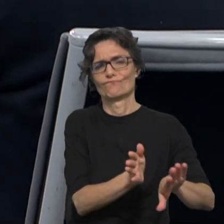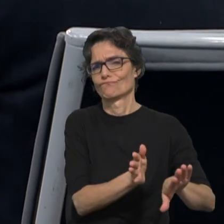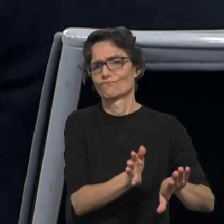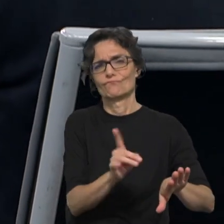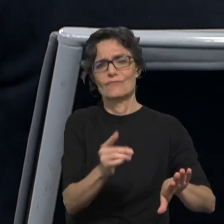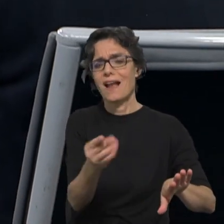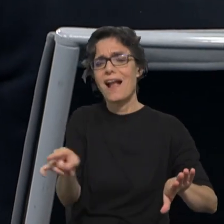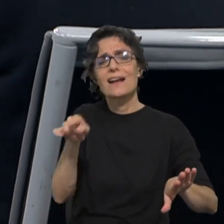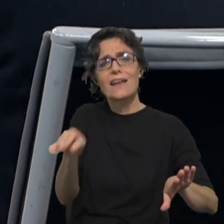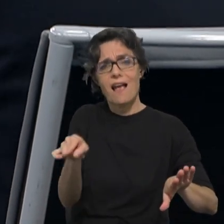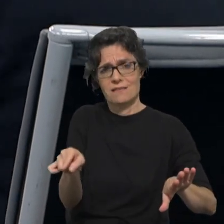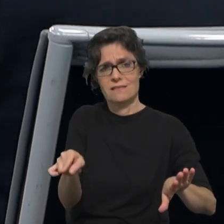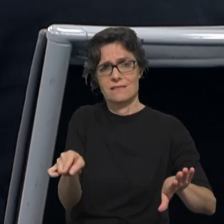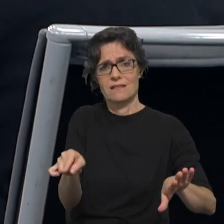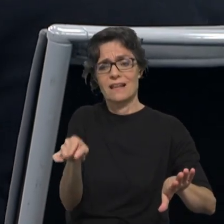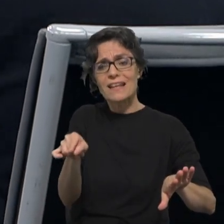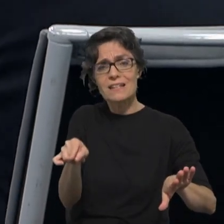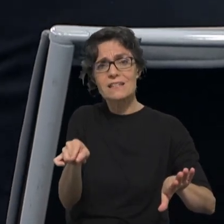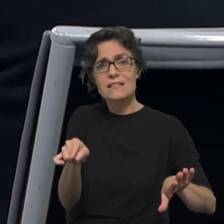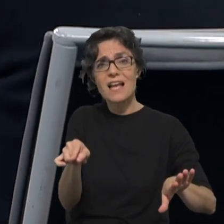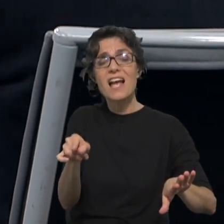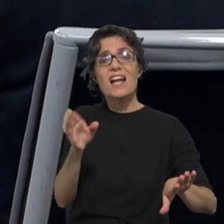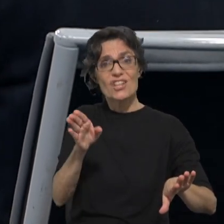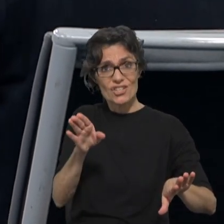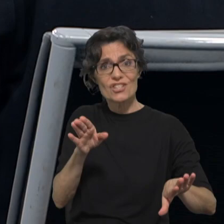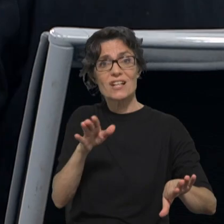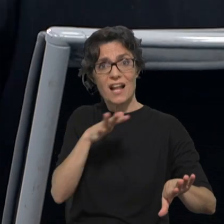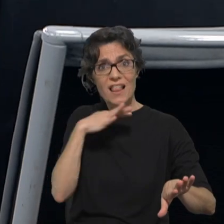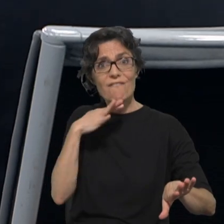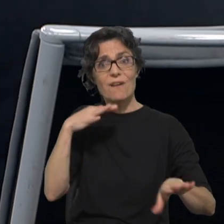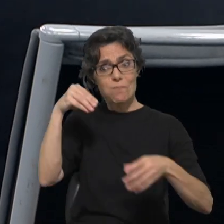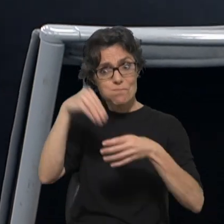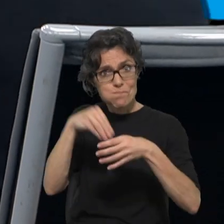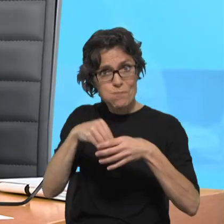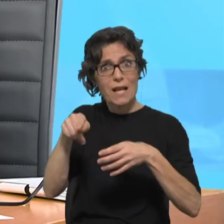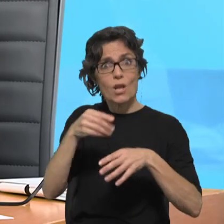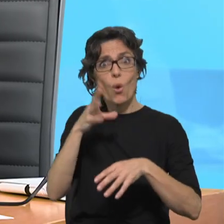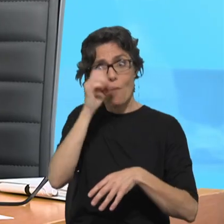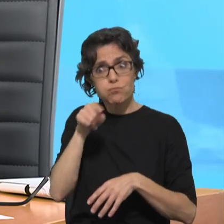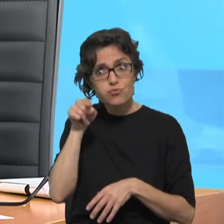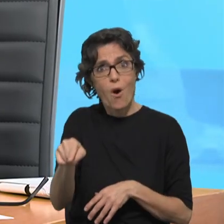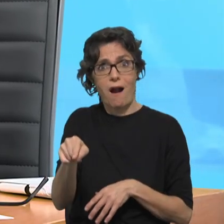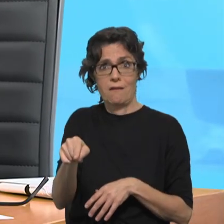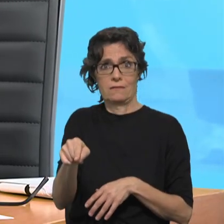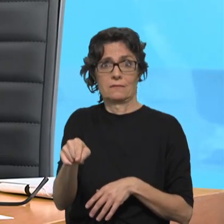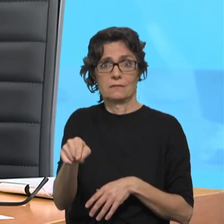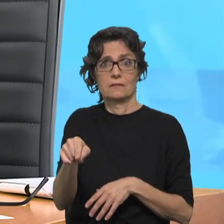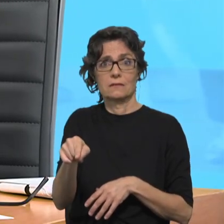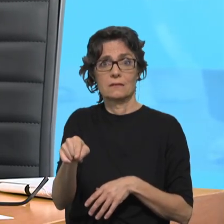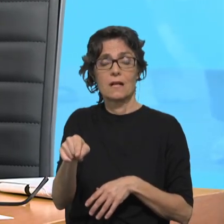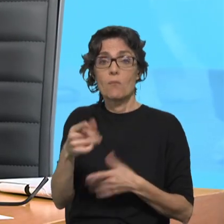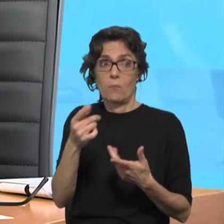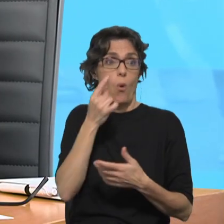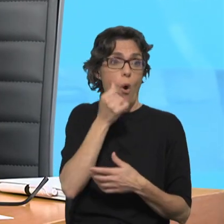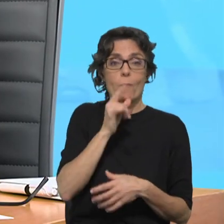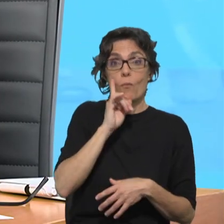são abusadas principalmente dentro das suas próprias famílias. Ou seja, são abusadas por homens